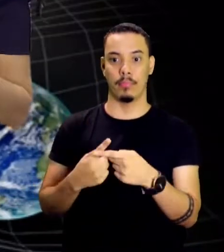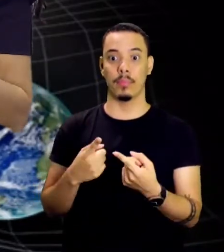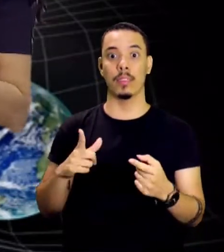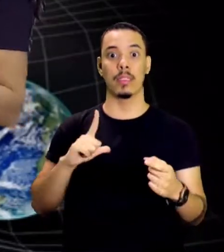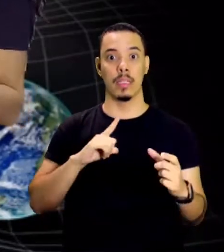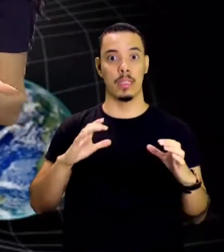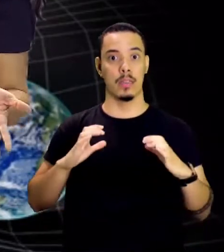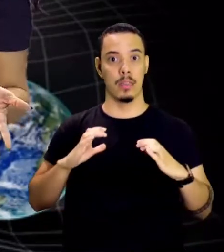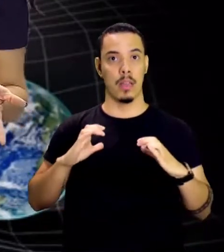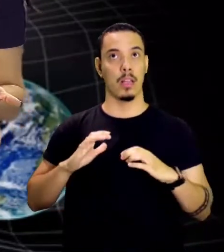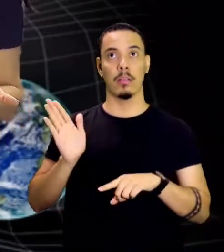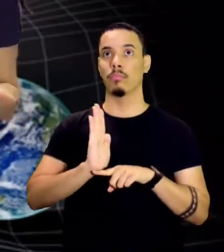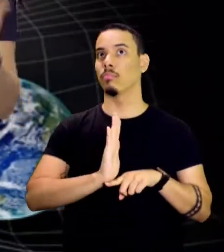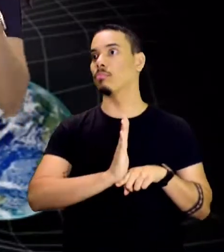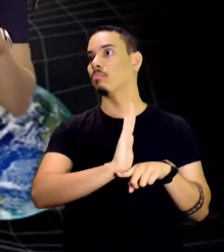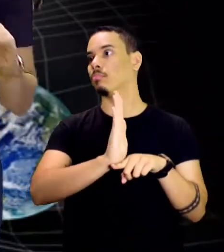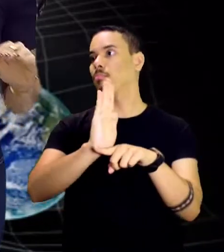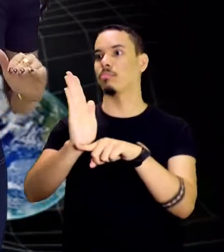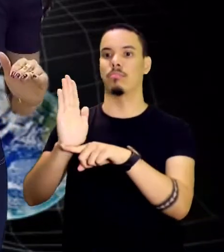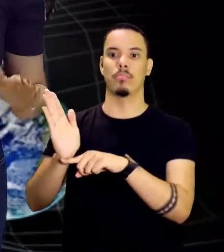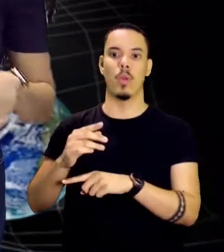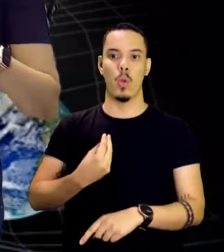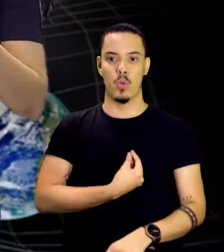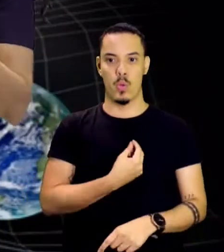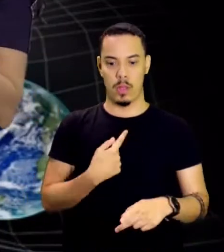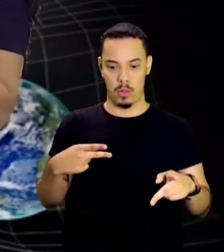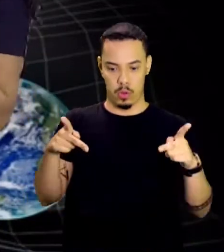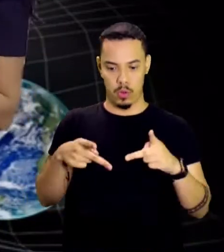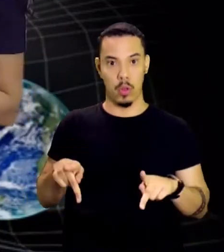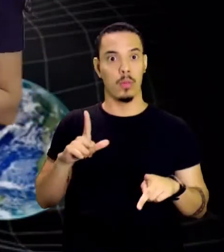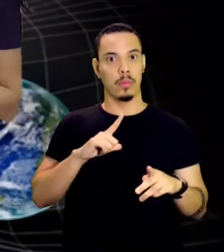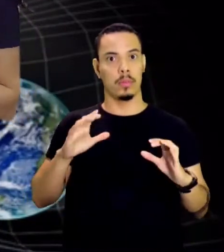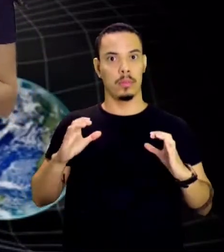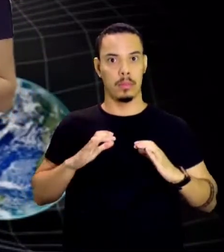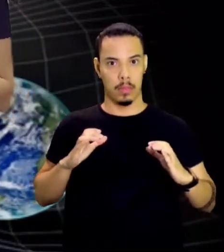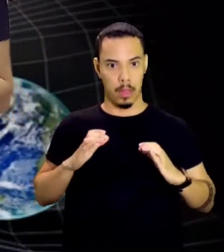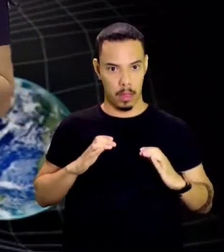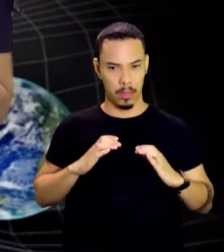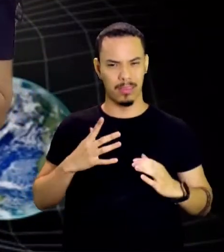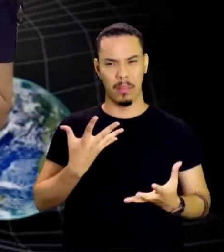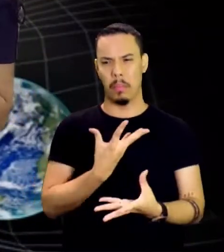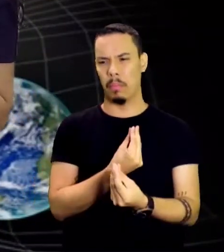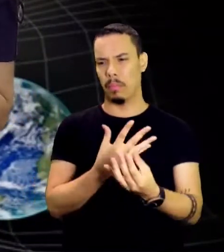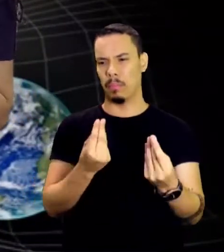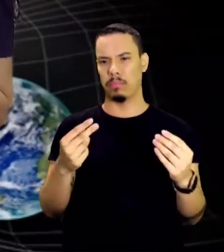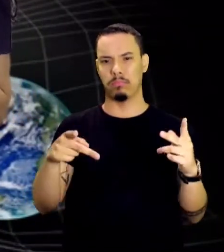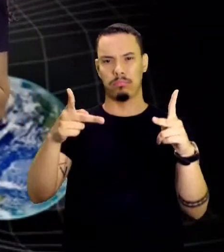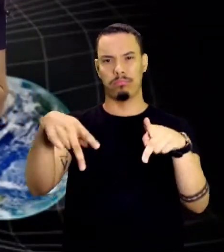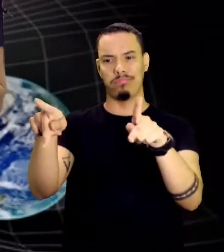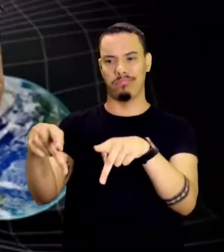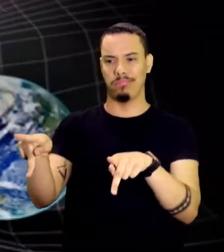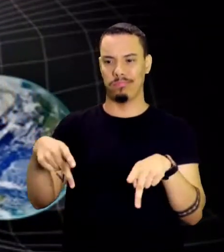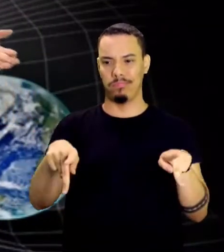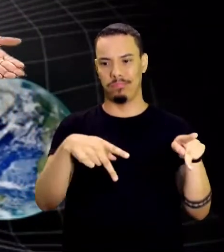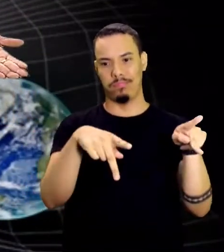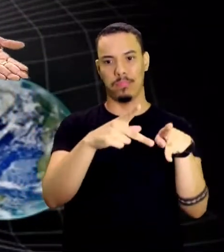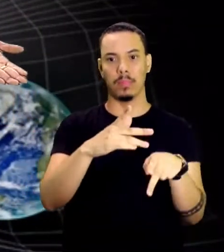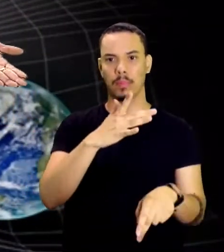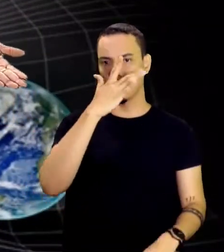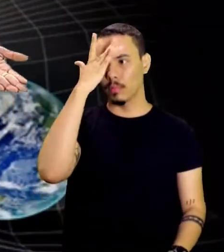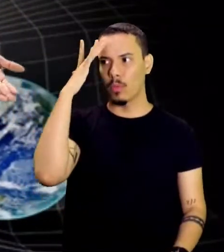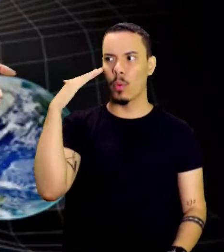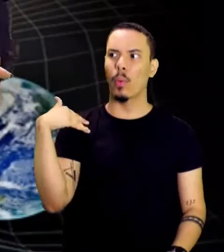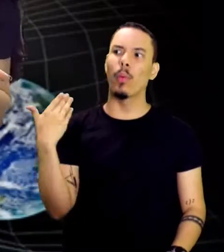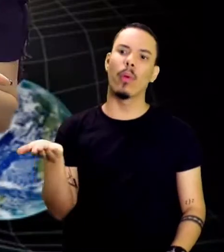grandes tem mais um cinema com c eu tô aqui no shopping por exemplo cidades grandes é mais no shopping certo é